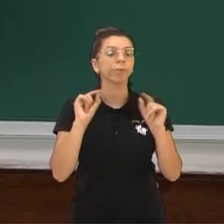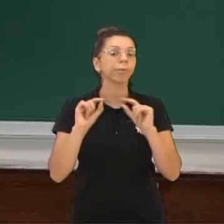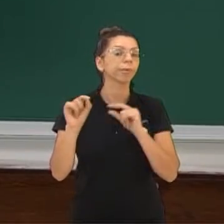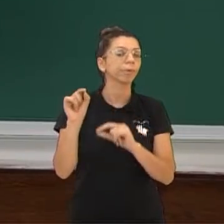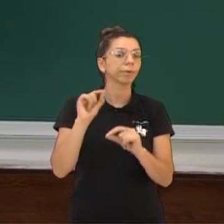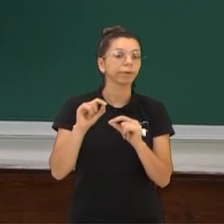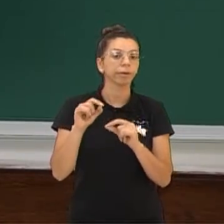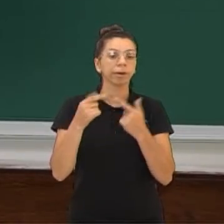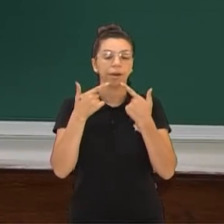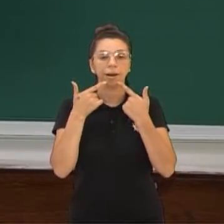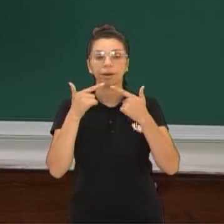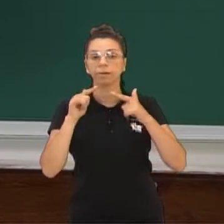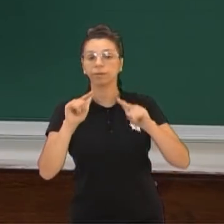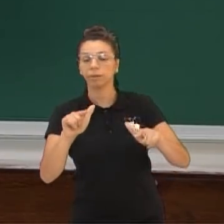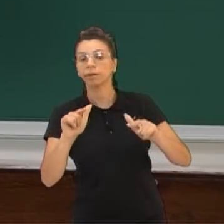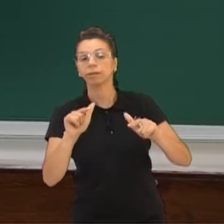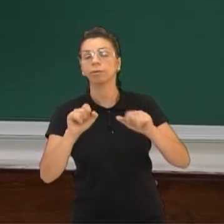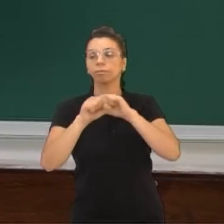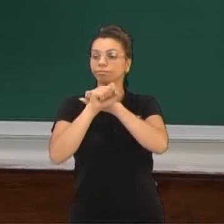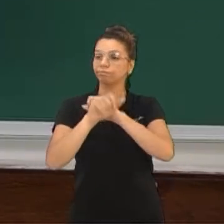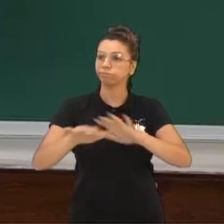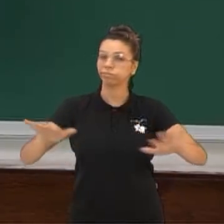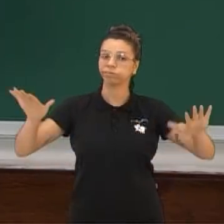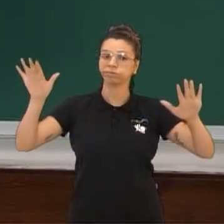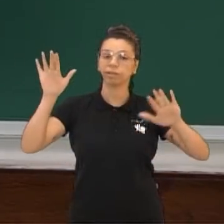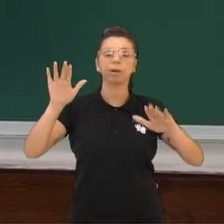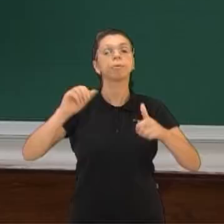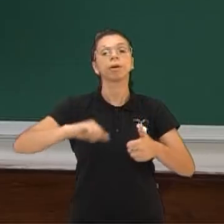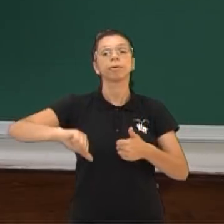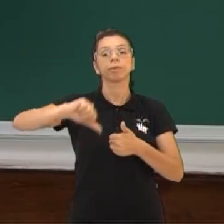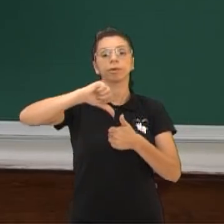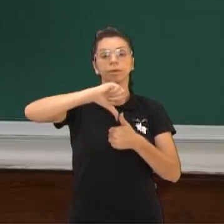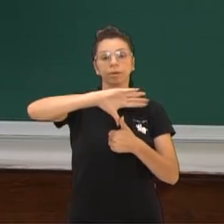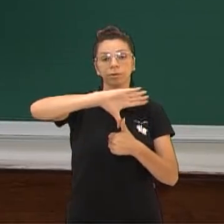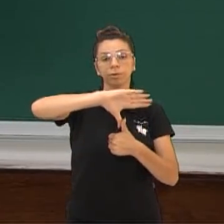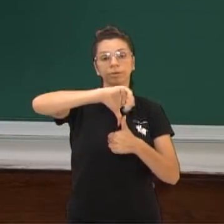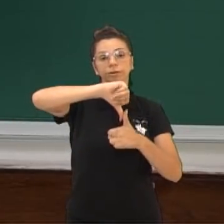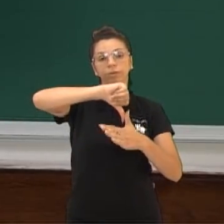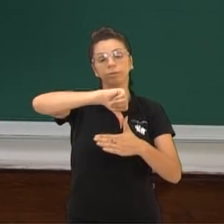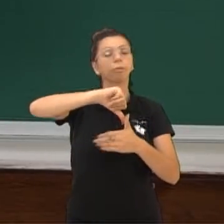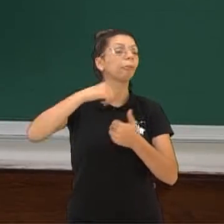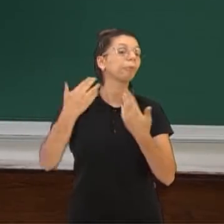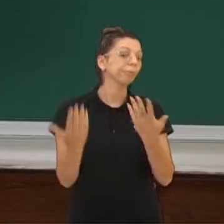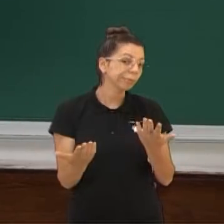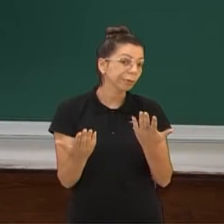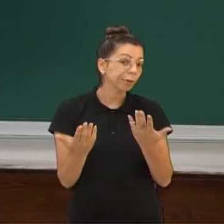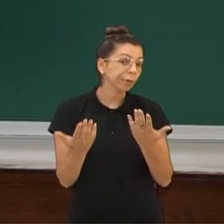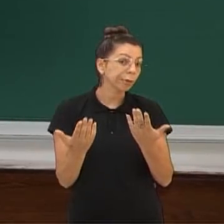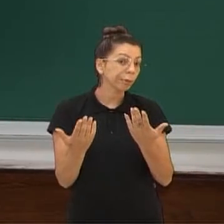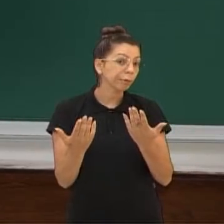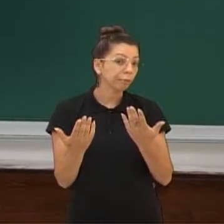para a América do Norte, do Sul? É, ela aconteceu quando? Letter A.